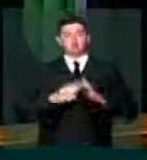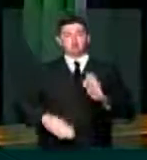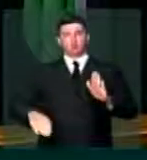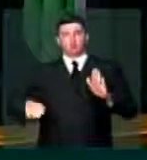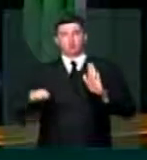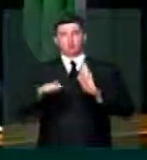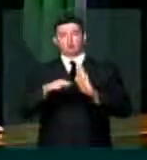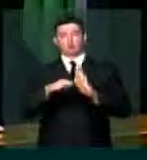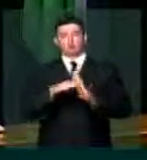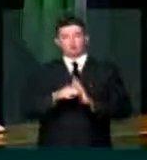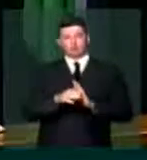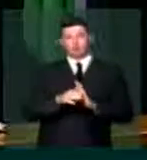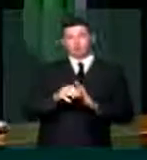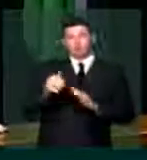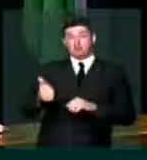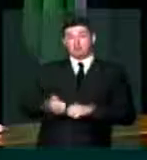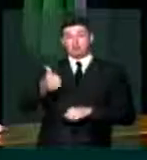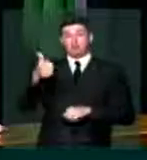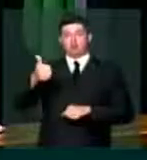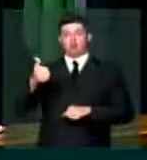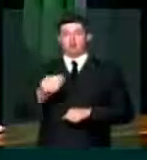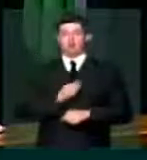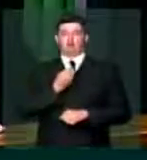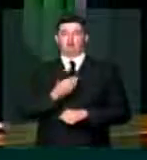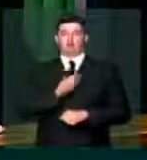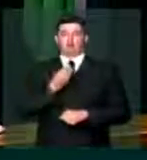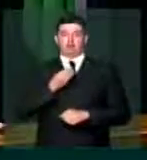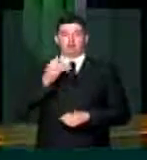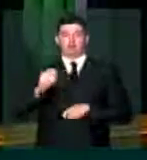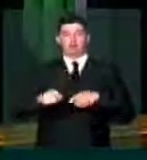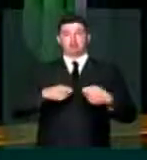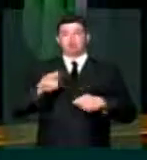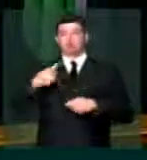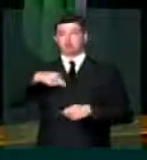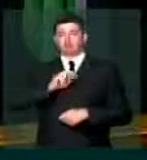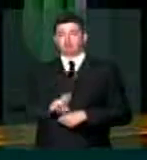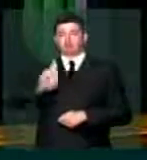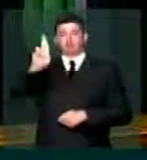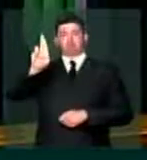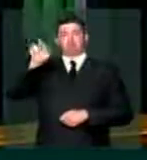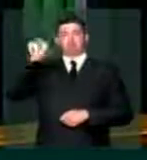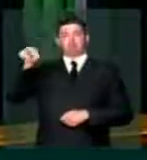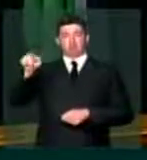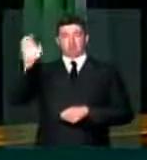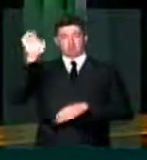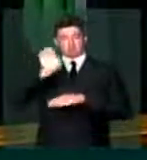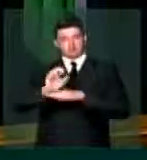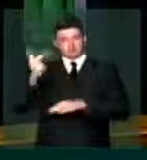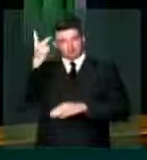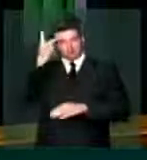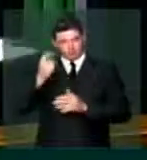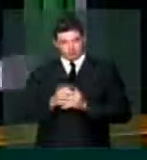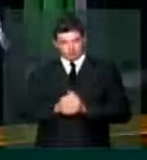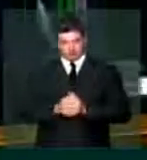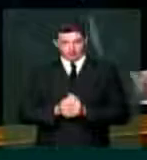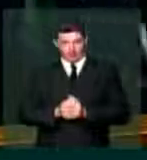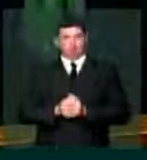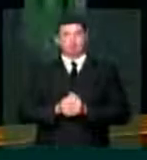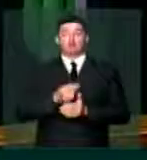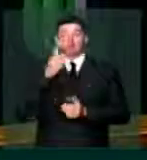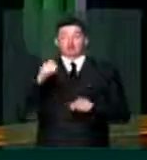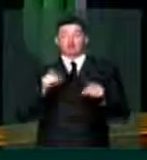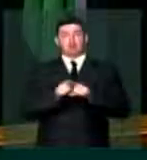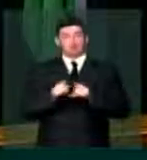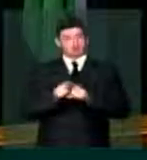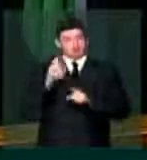ações pela melhoria da qualidade de vida daqueles que a gente representa lá do Estado de São Paulo. Quero dizer, senhor